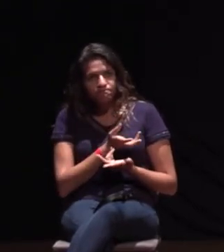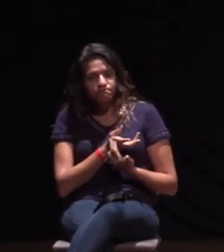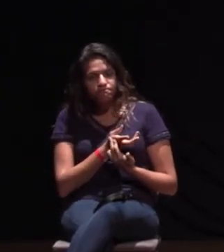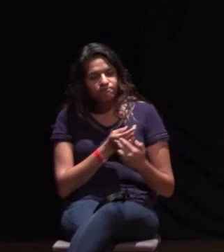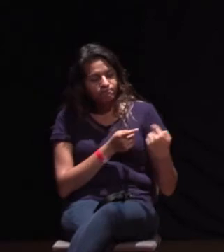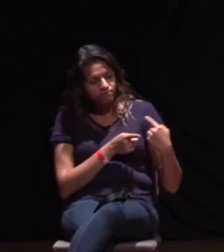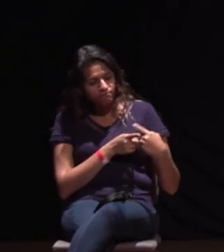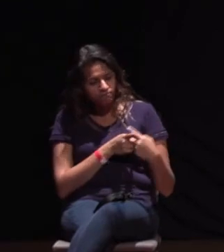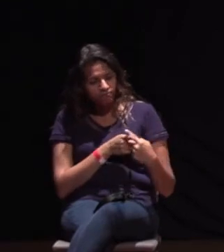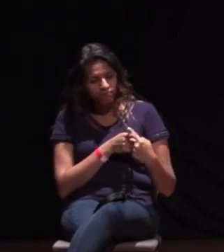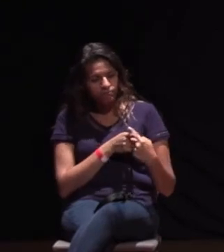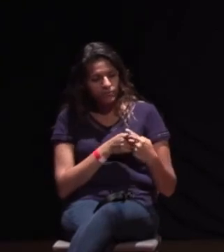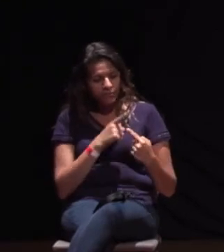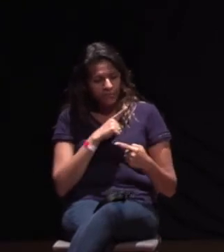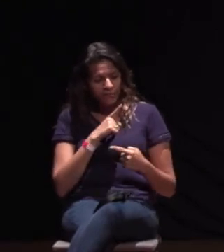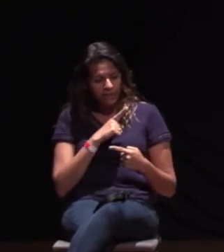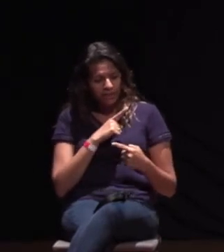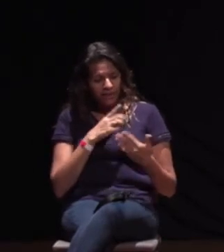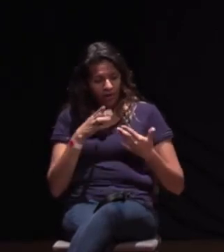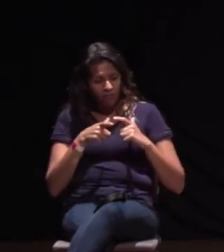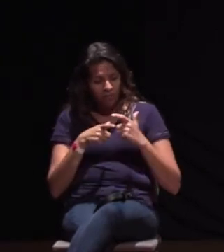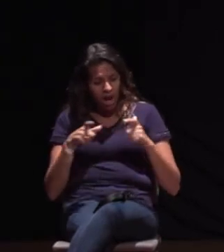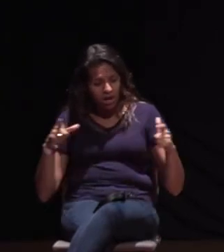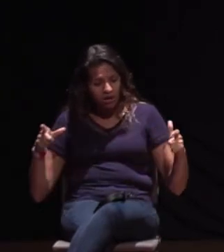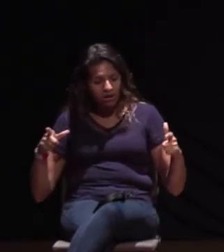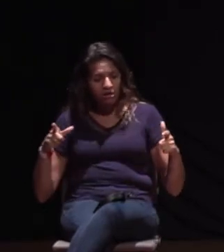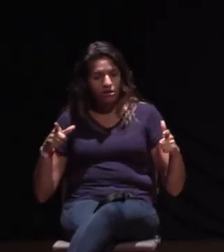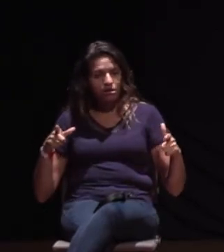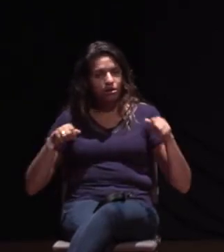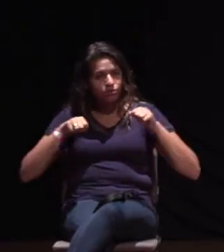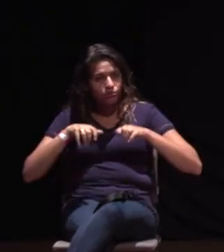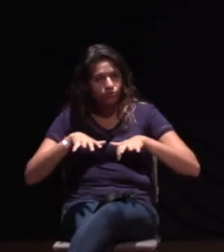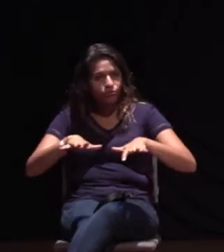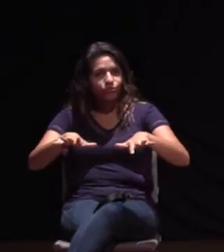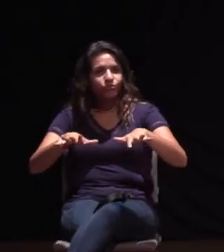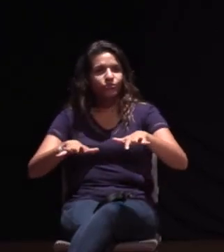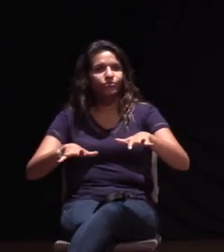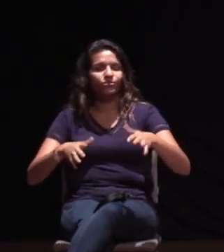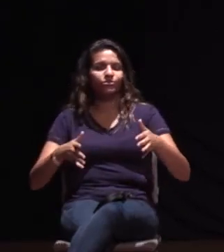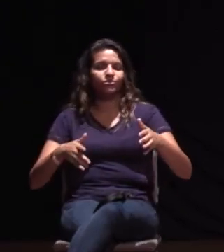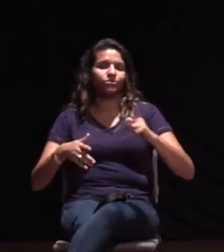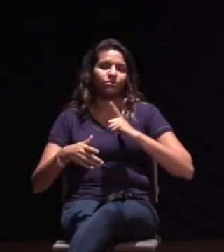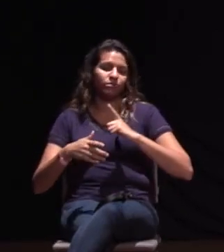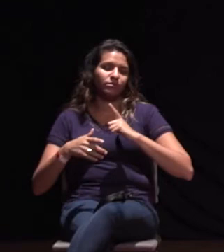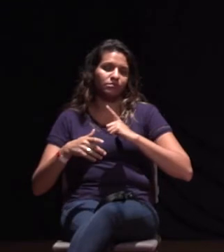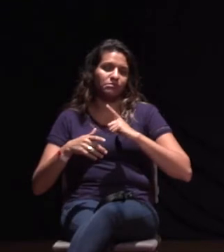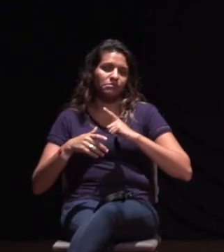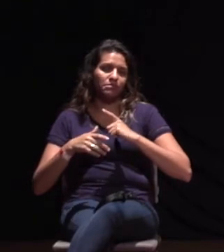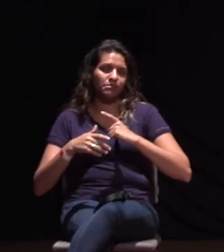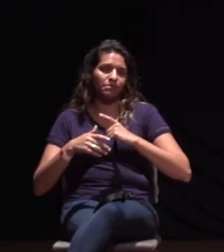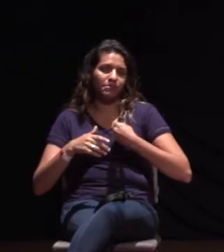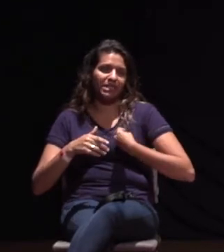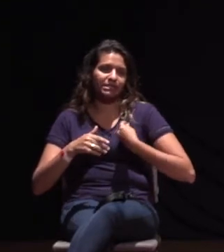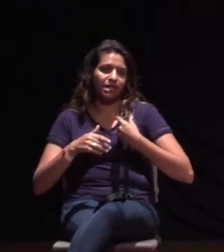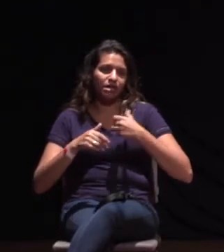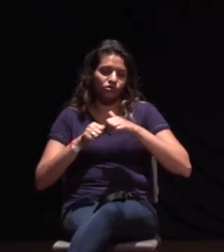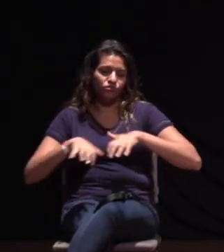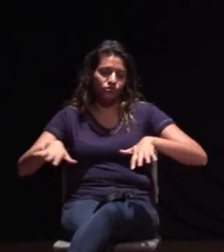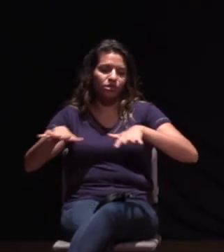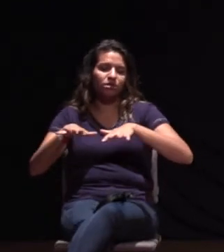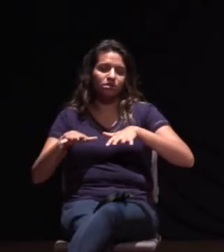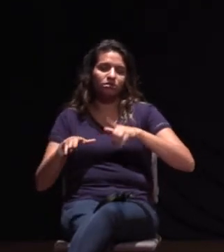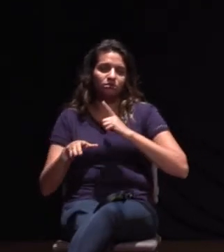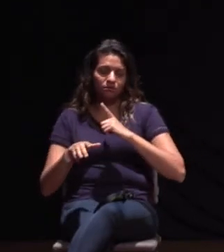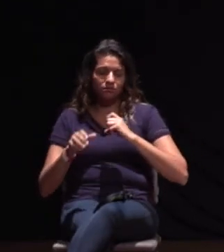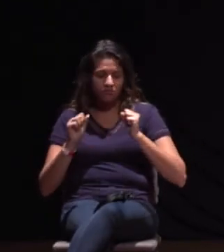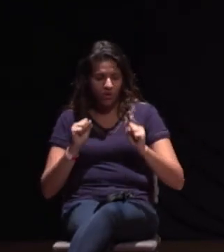ela vem ganhando mais espaço e estando mais presente, mas também em que medida isso também pode